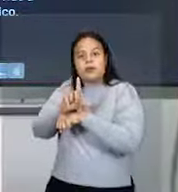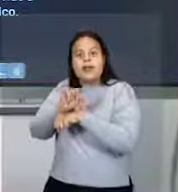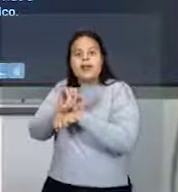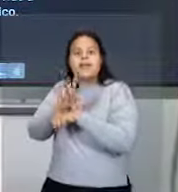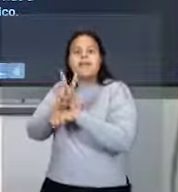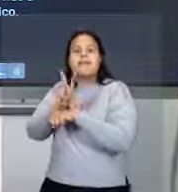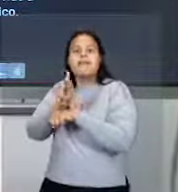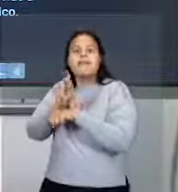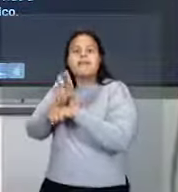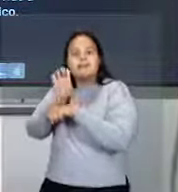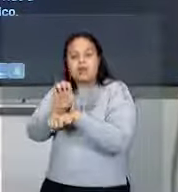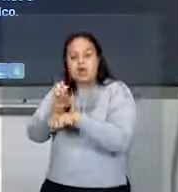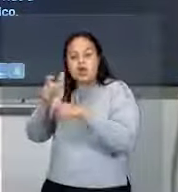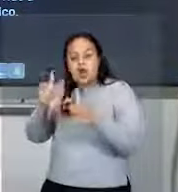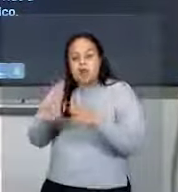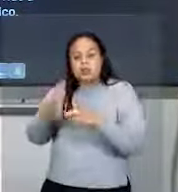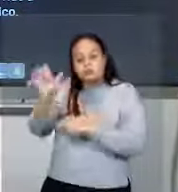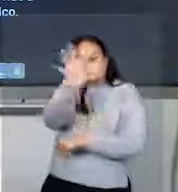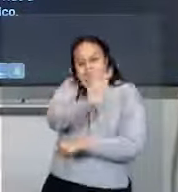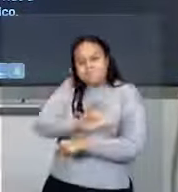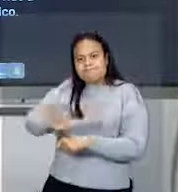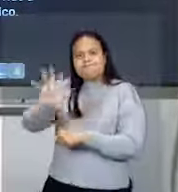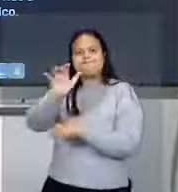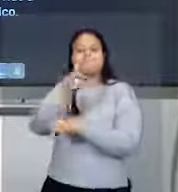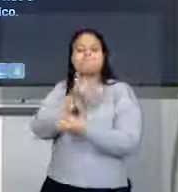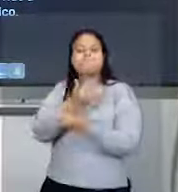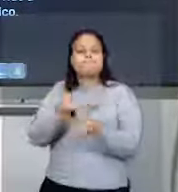campo elétrico. Vamos lá?